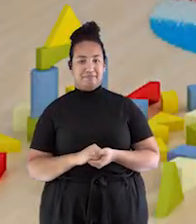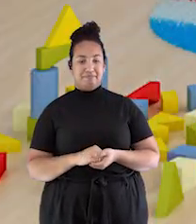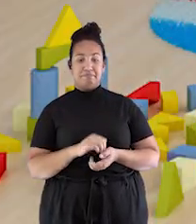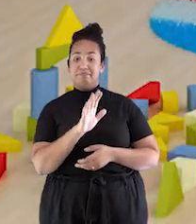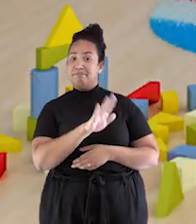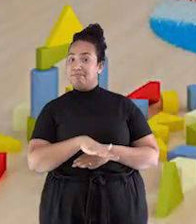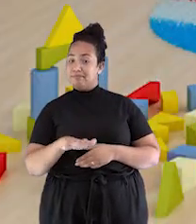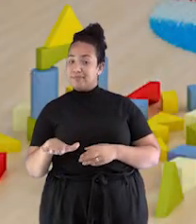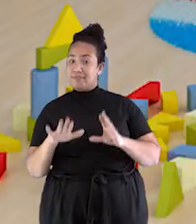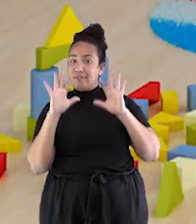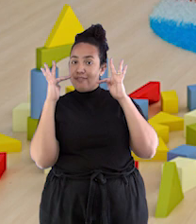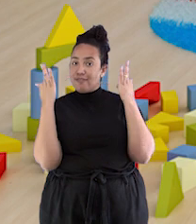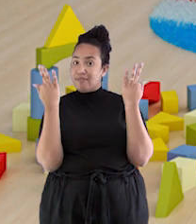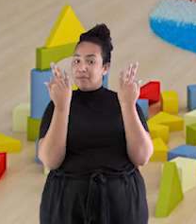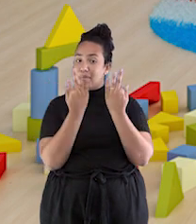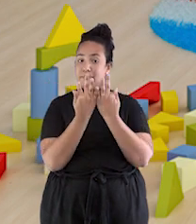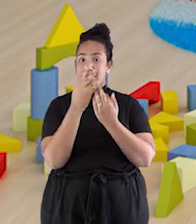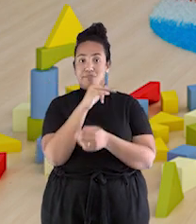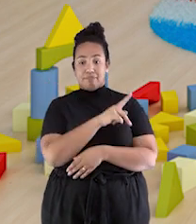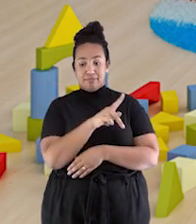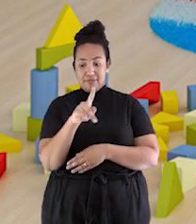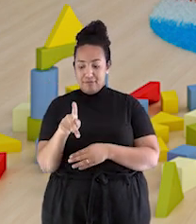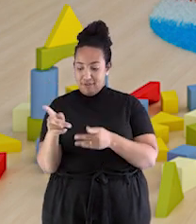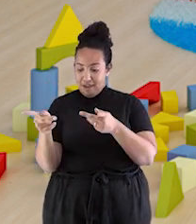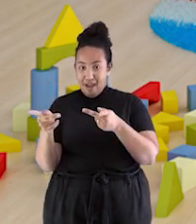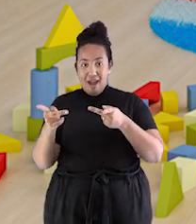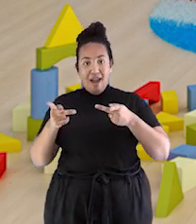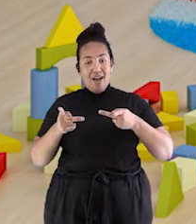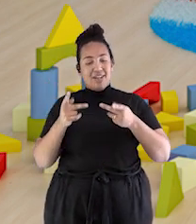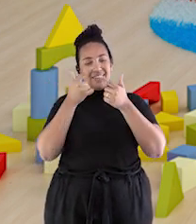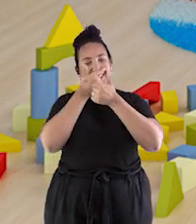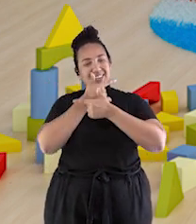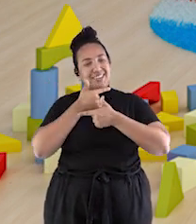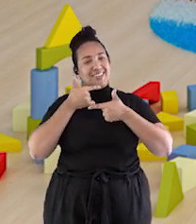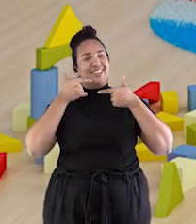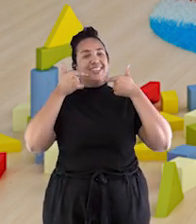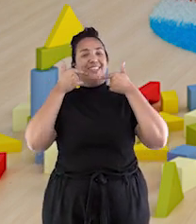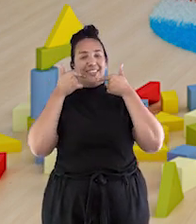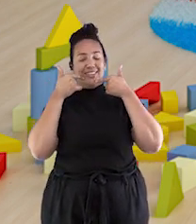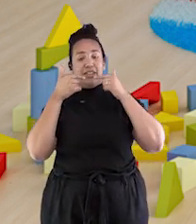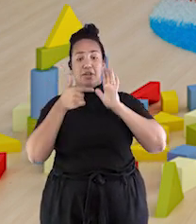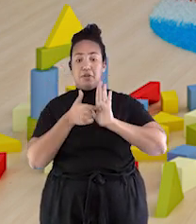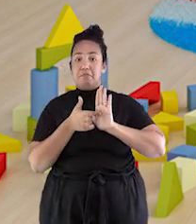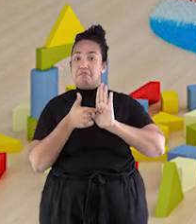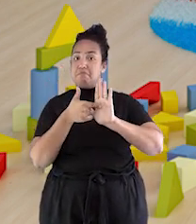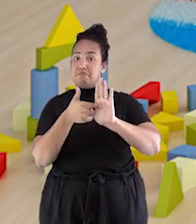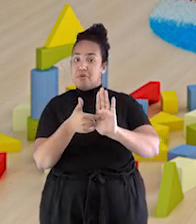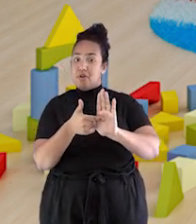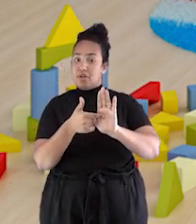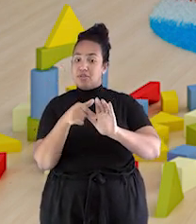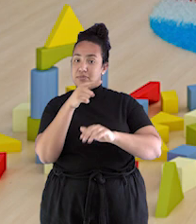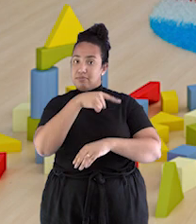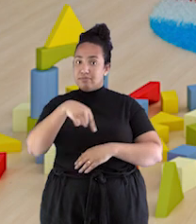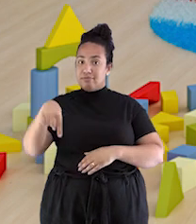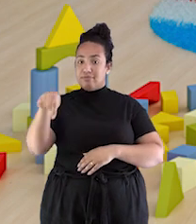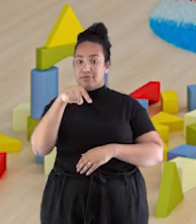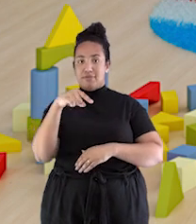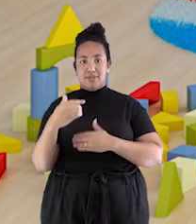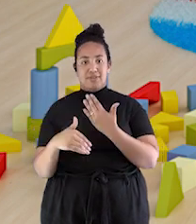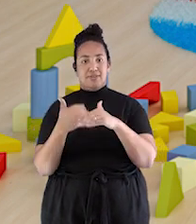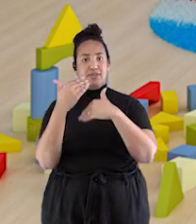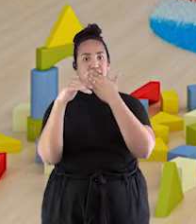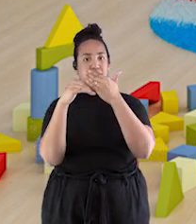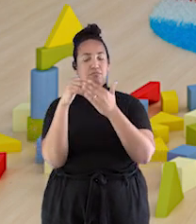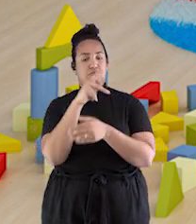crianças e famílias. O professor te recebe com sorrisos, mostra o que é preciso para você se desenvolver. Ele